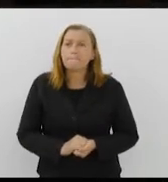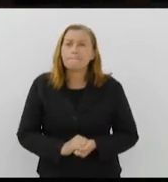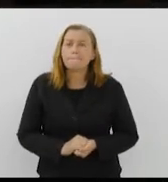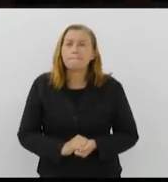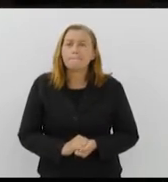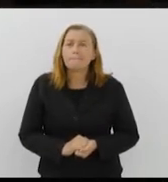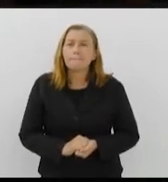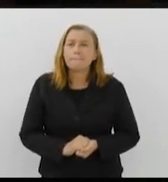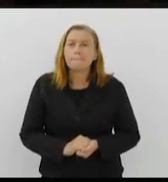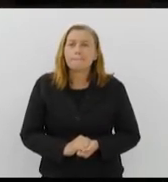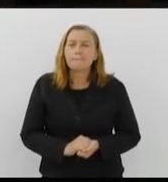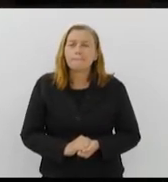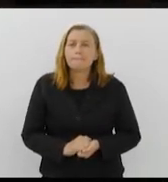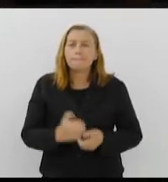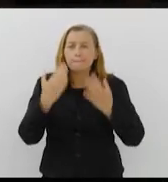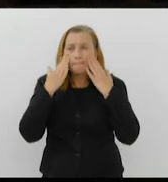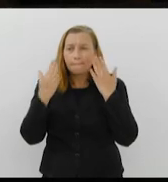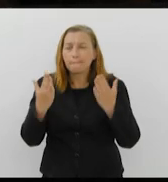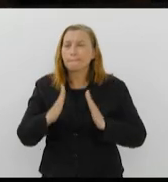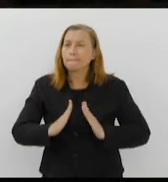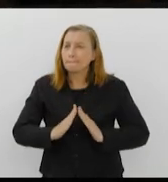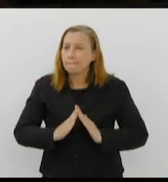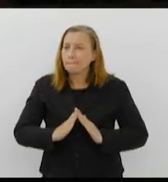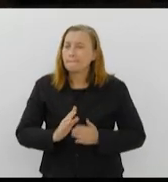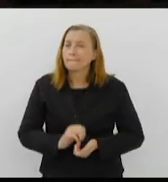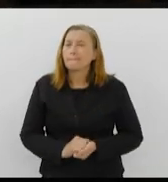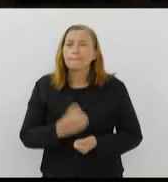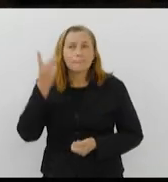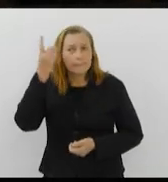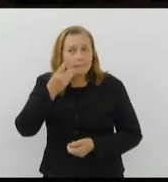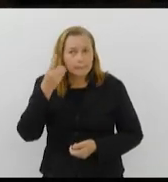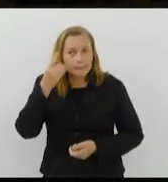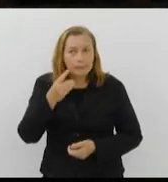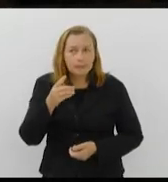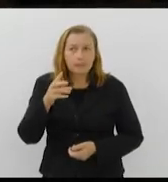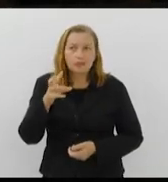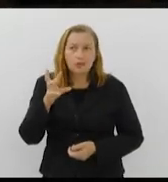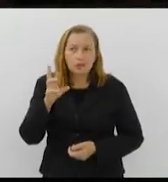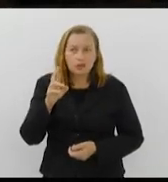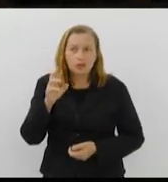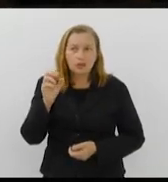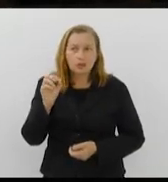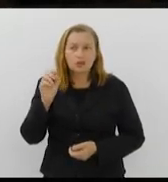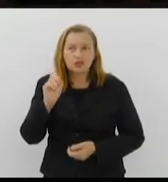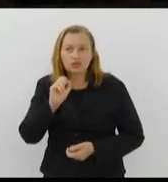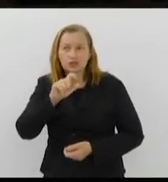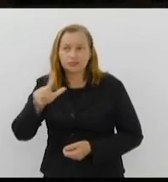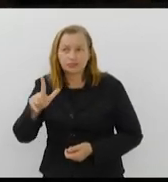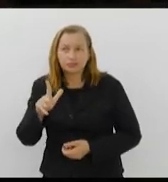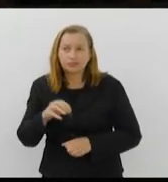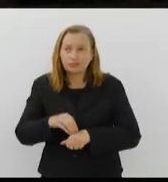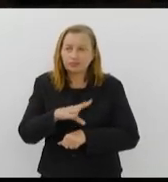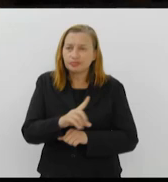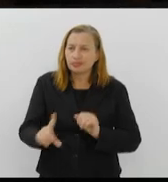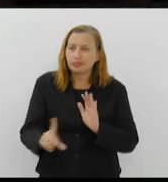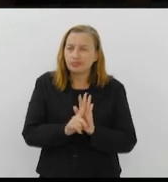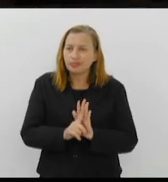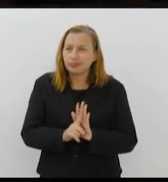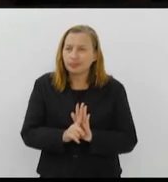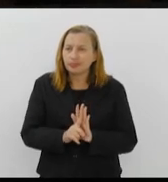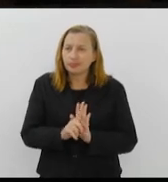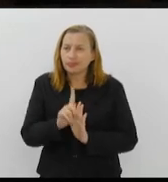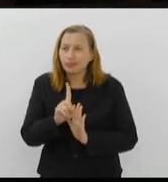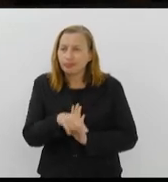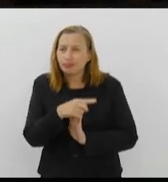que eu apresentei nessa casa, deputado Thiago Rangel, a minha indicação legislativa para a extinção